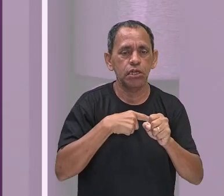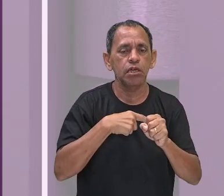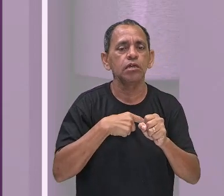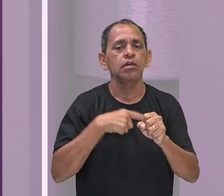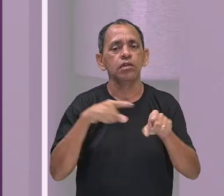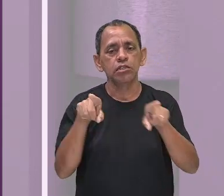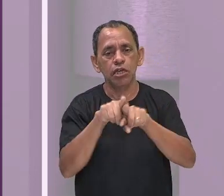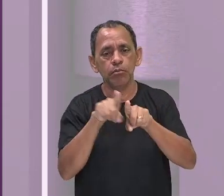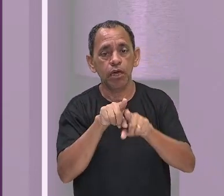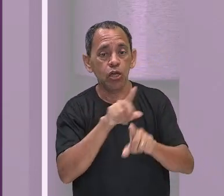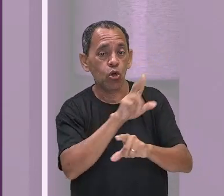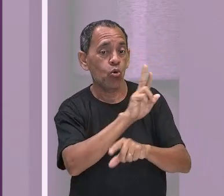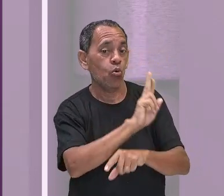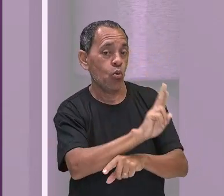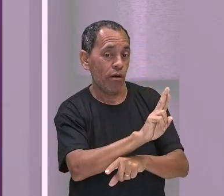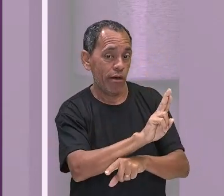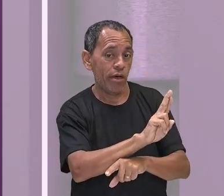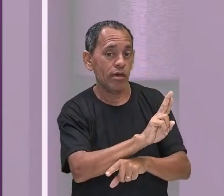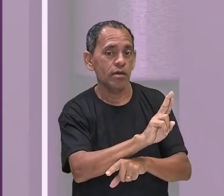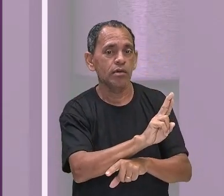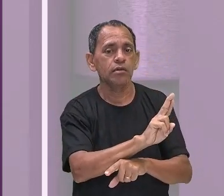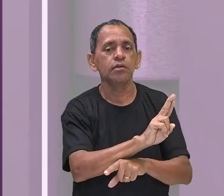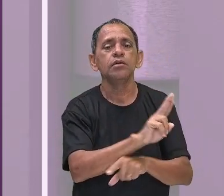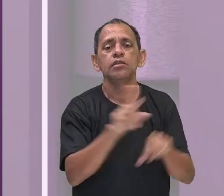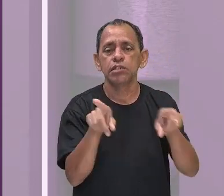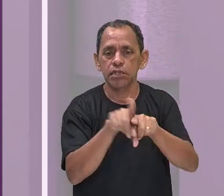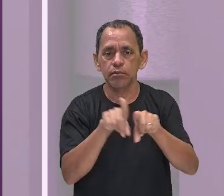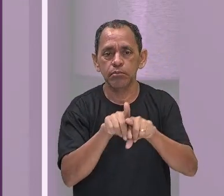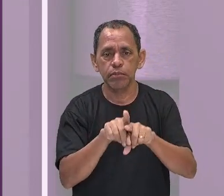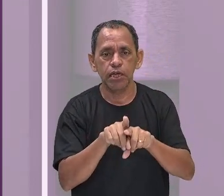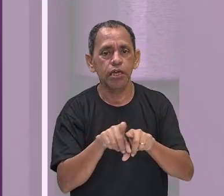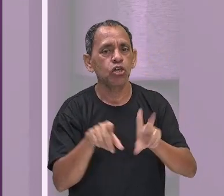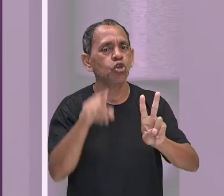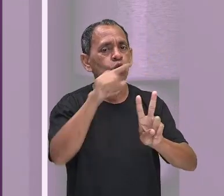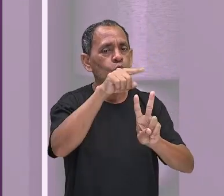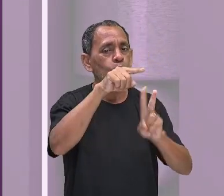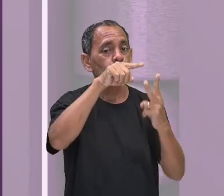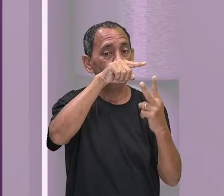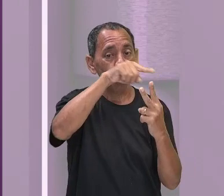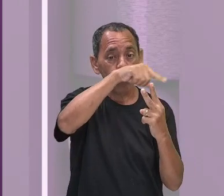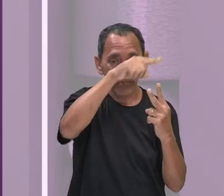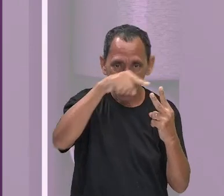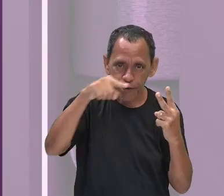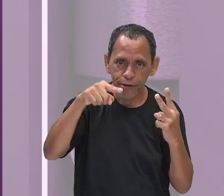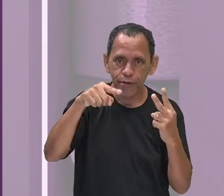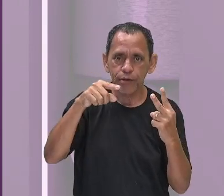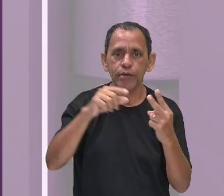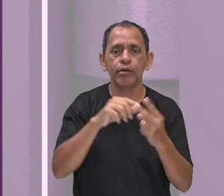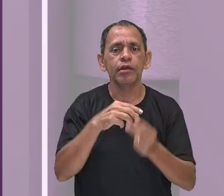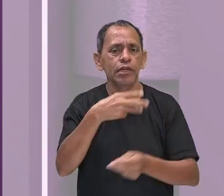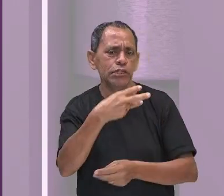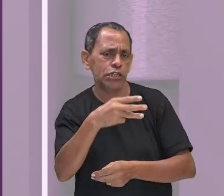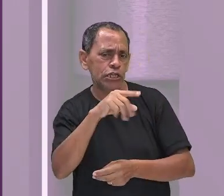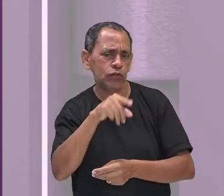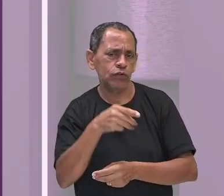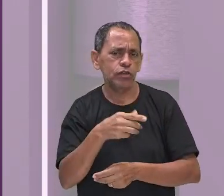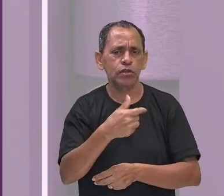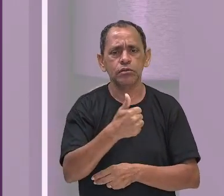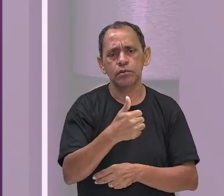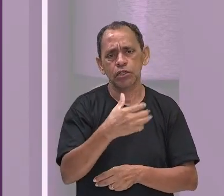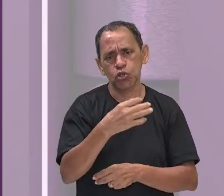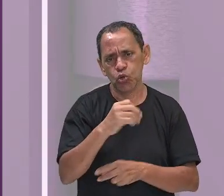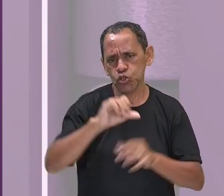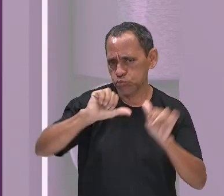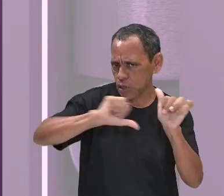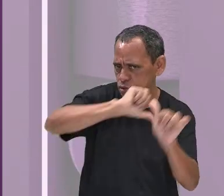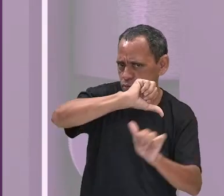medida do raio e também o π, né? Então você já começa a pensar aí em 3,14, né, para fazer substituição, tudo